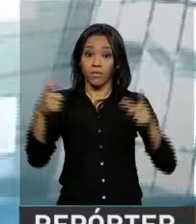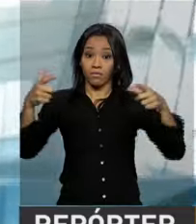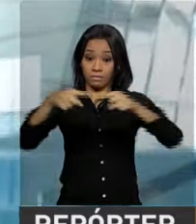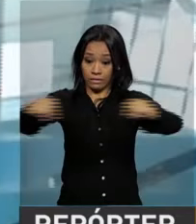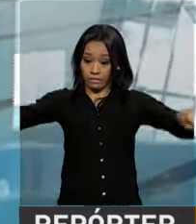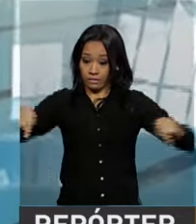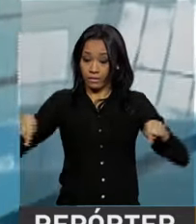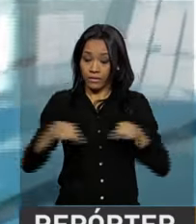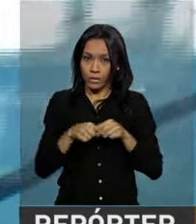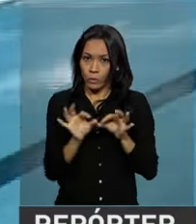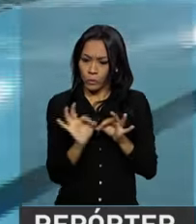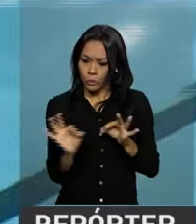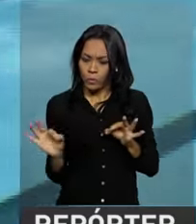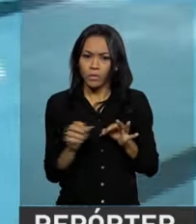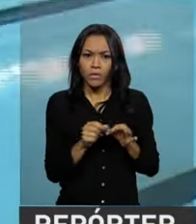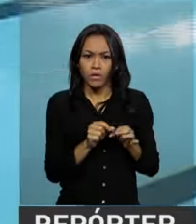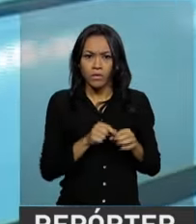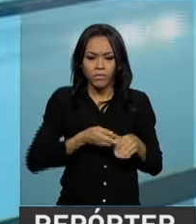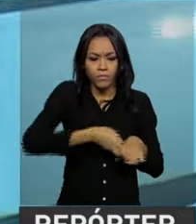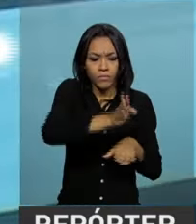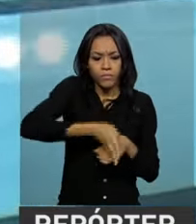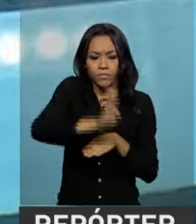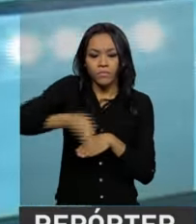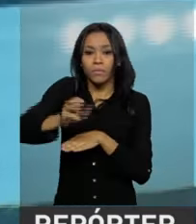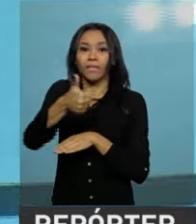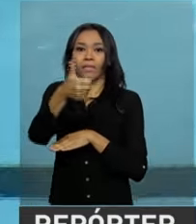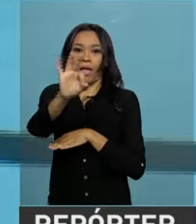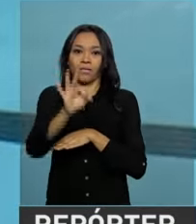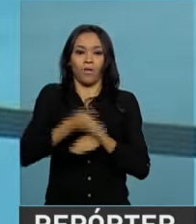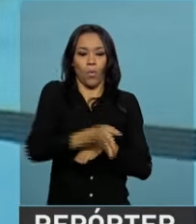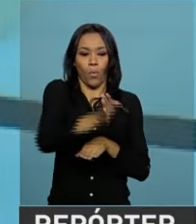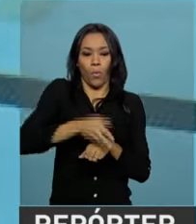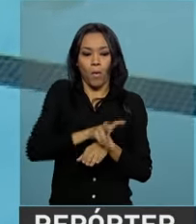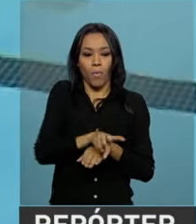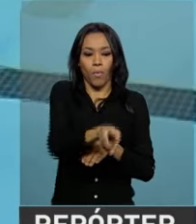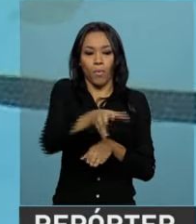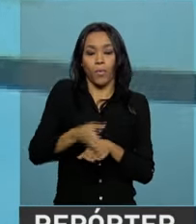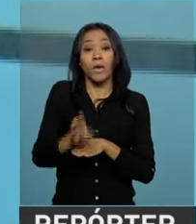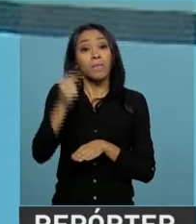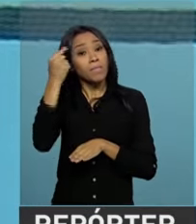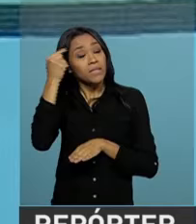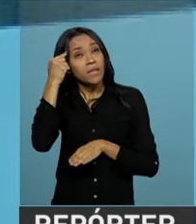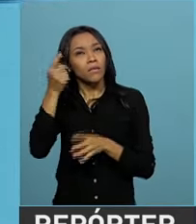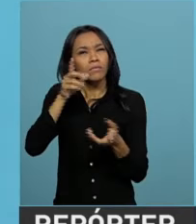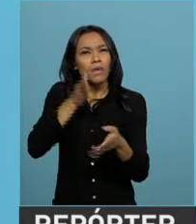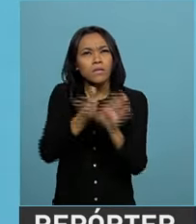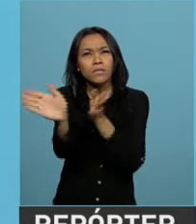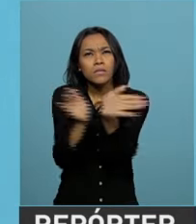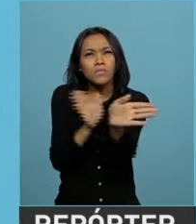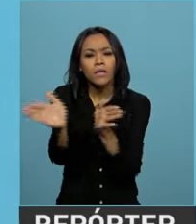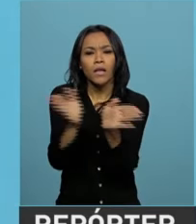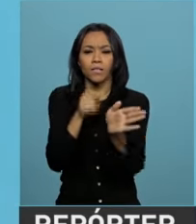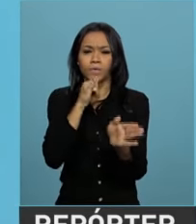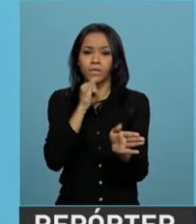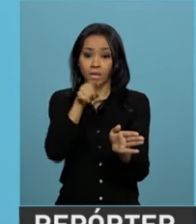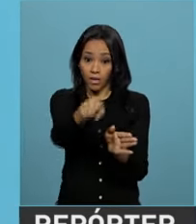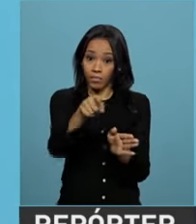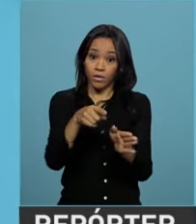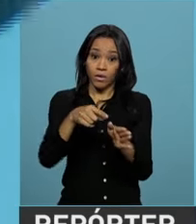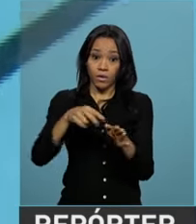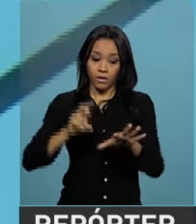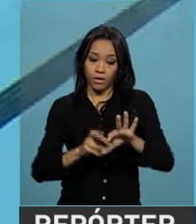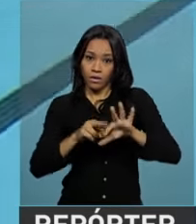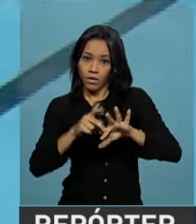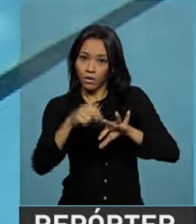olímpico e tem 10 raias. Tudo aqui foi planejado pensando na acessibilidade. A saída da piscina, por exemplo, não tem